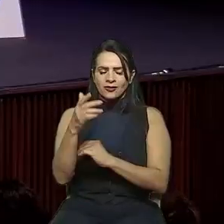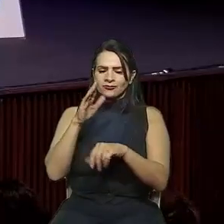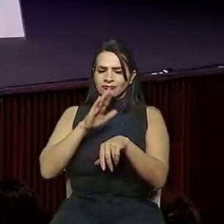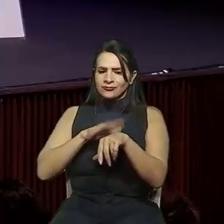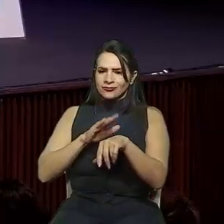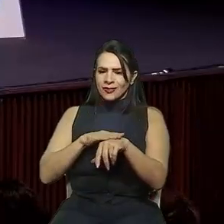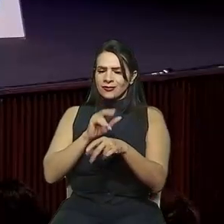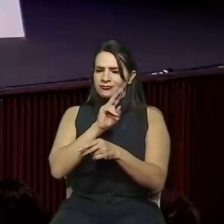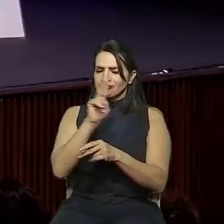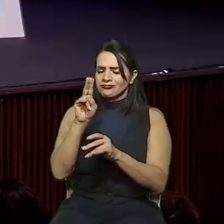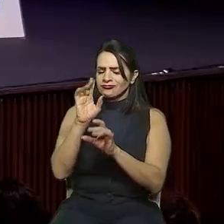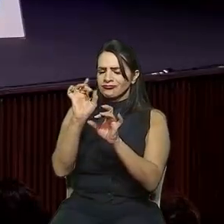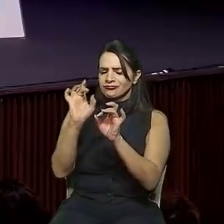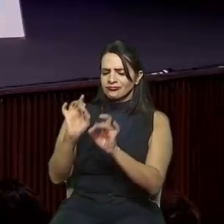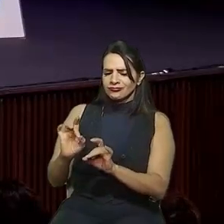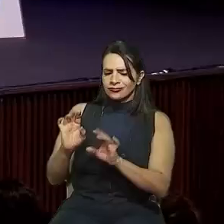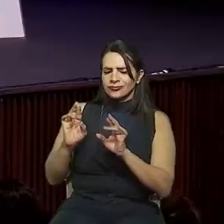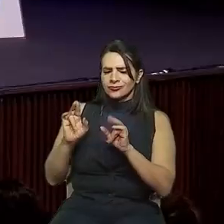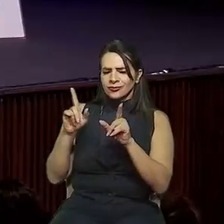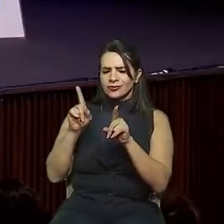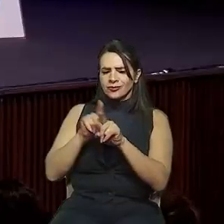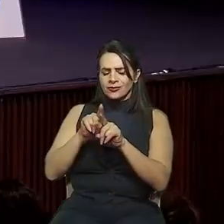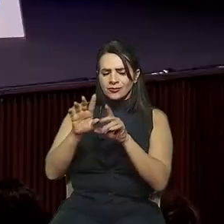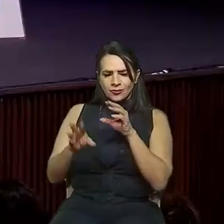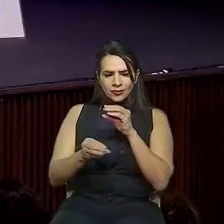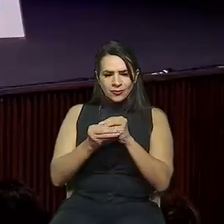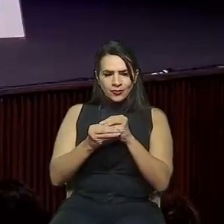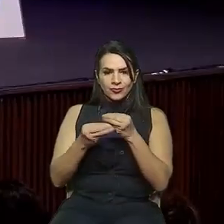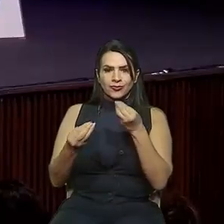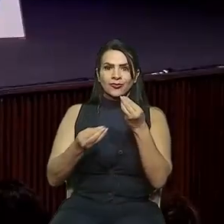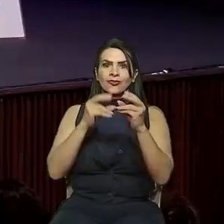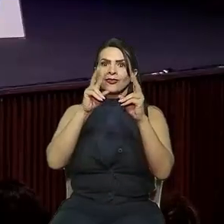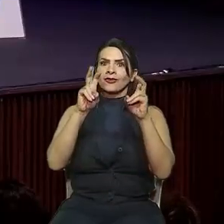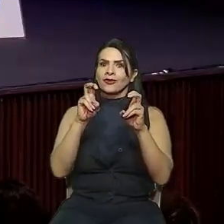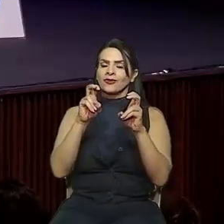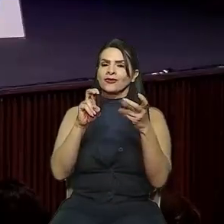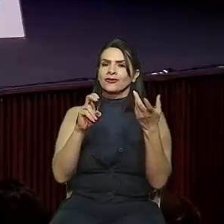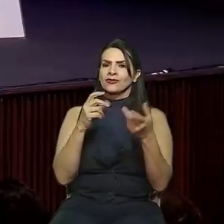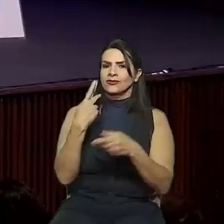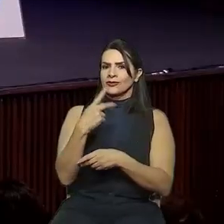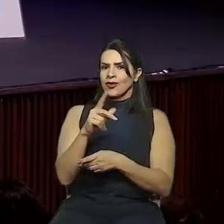um a seu modo. Você pode contar um pouco mais de Vestígios para a gente, por favor?